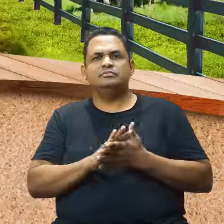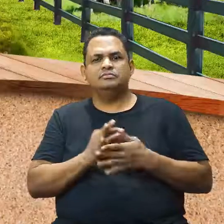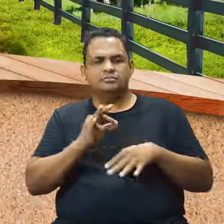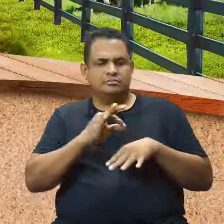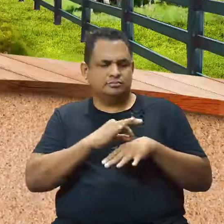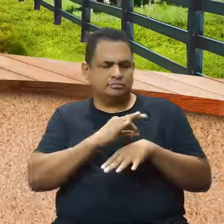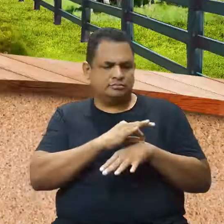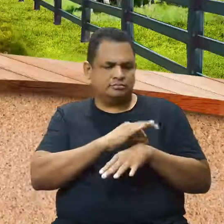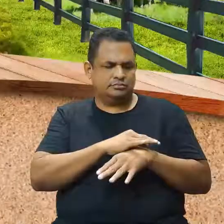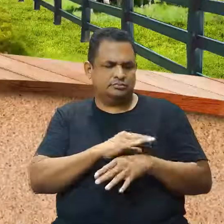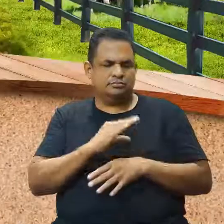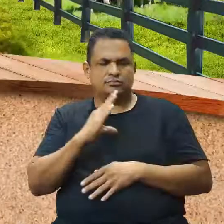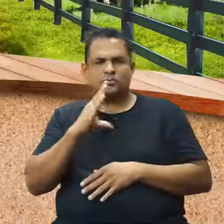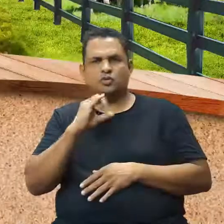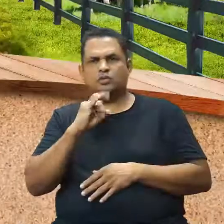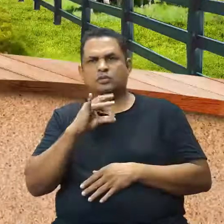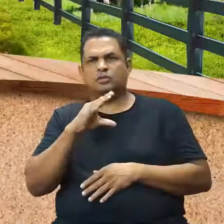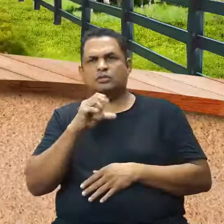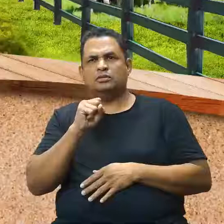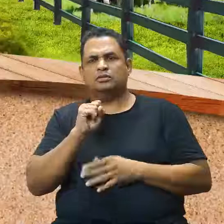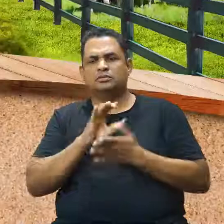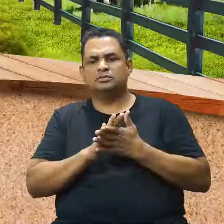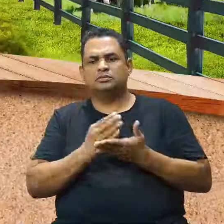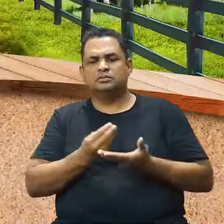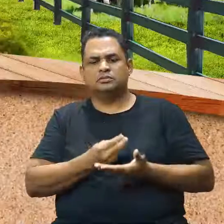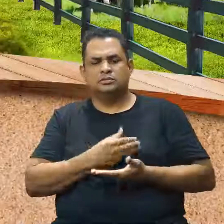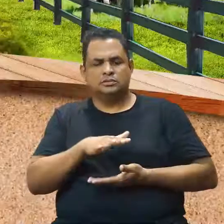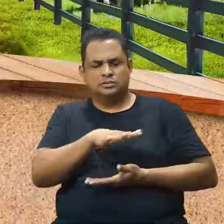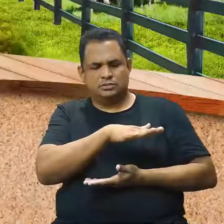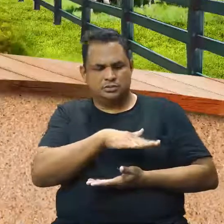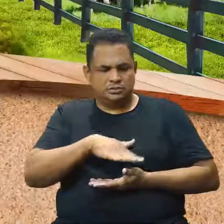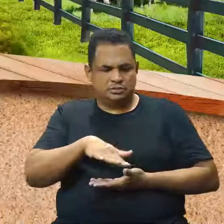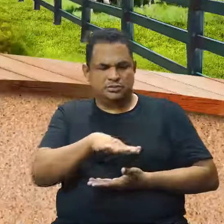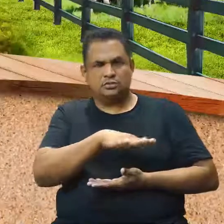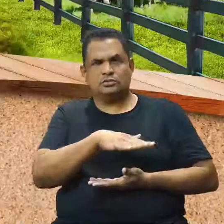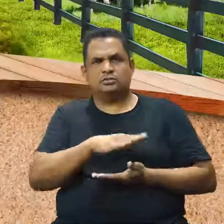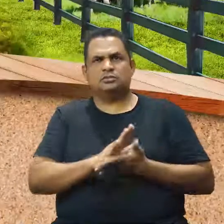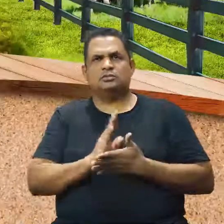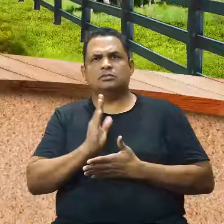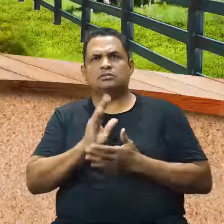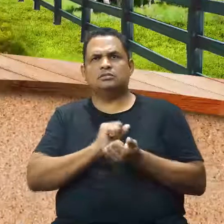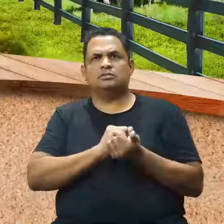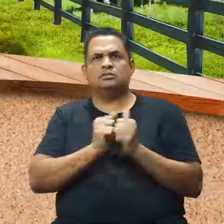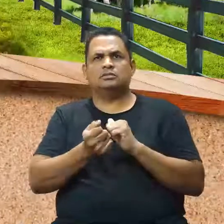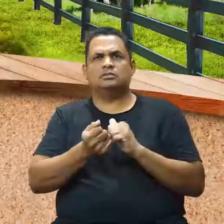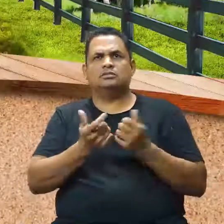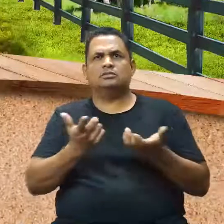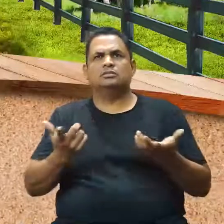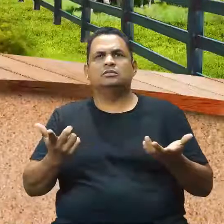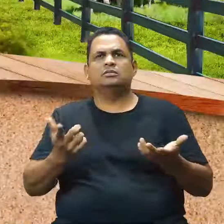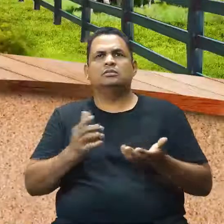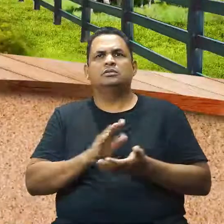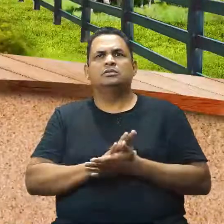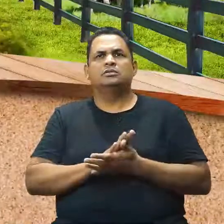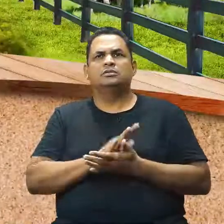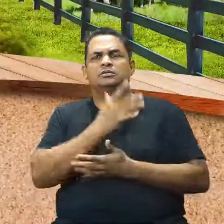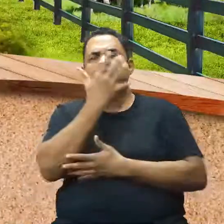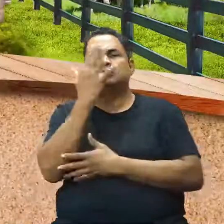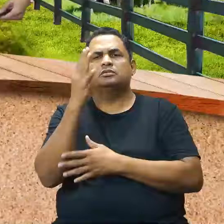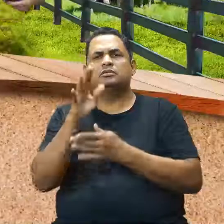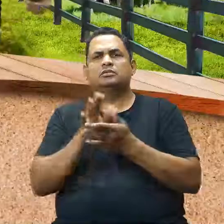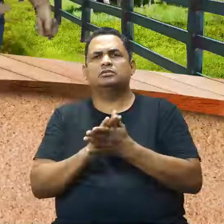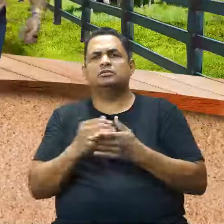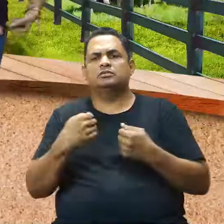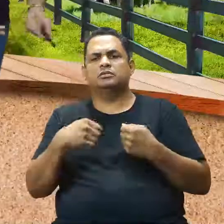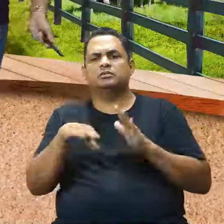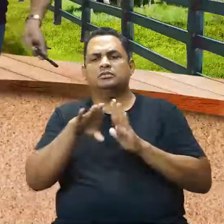Formiga, cupins, que habitam aquela região, que já estão adaptados naquela região e a floresta. Então, eu tenho que